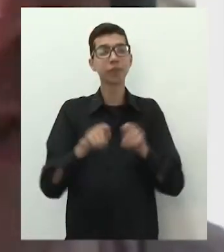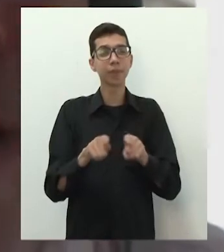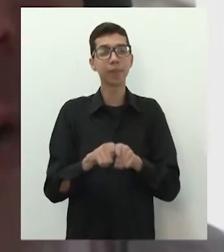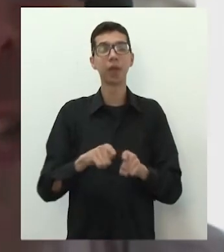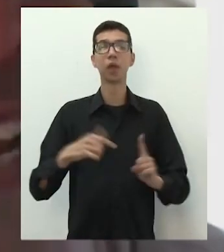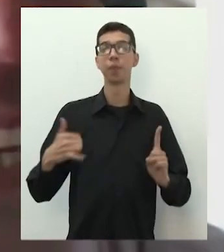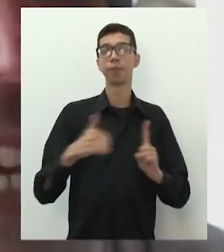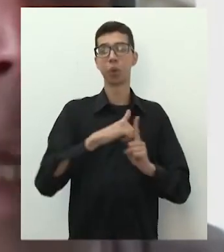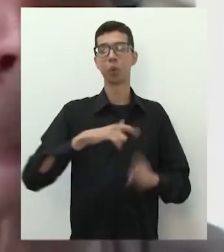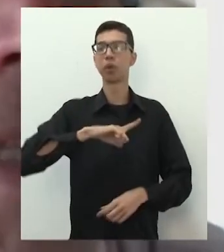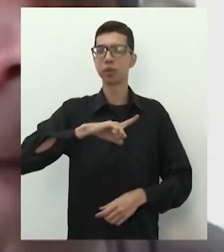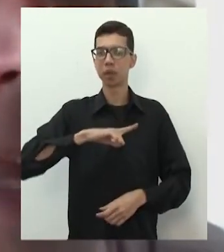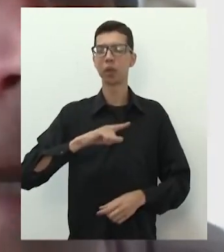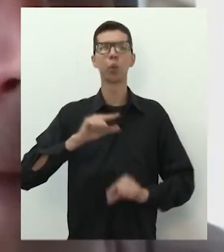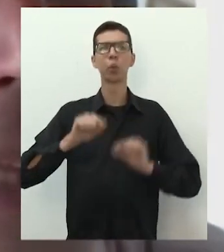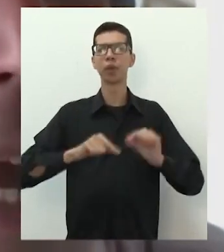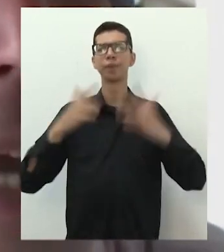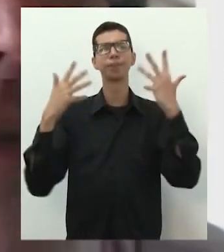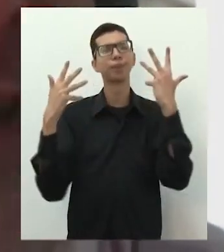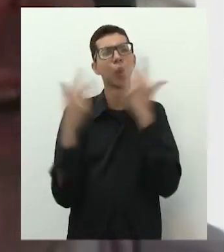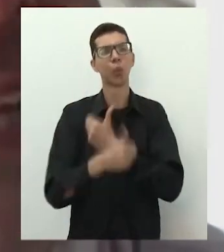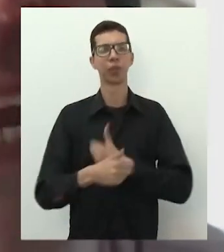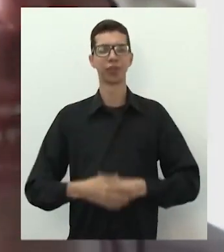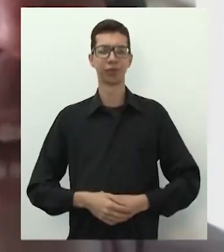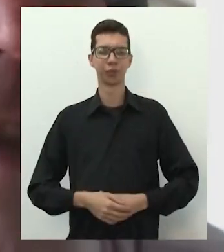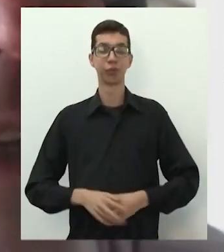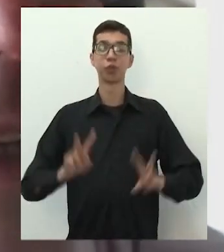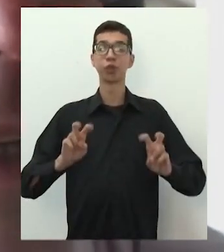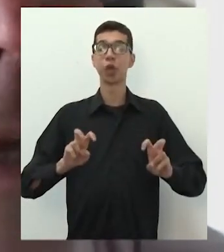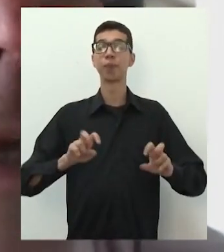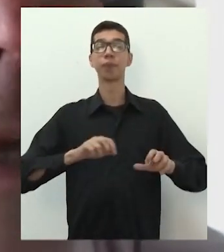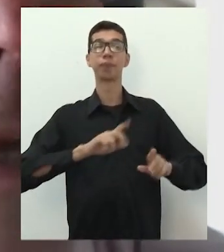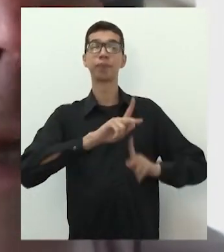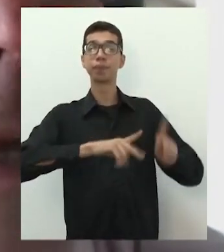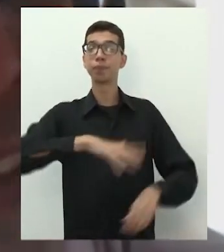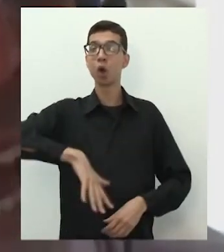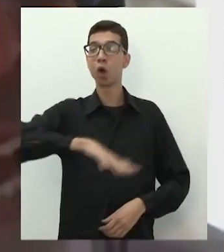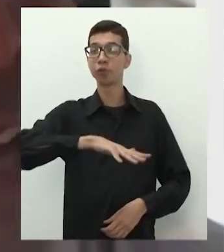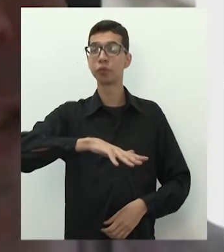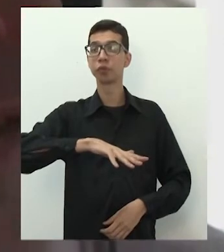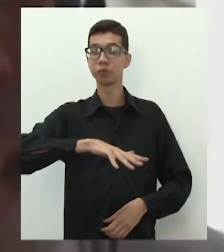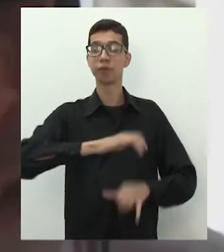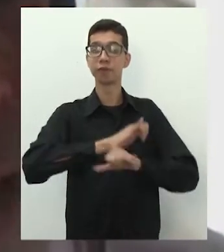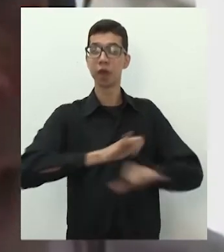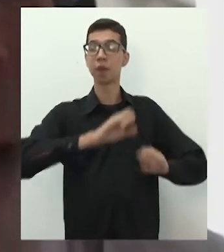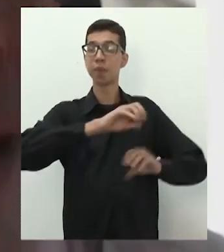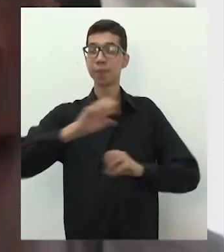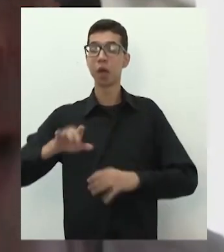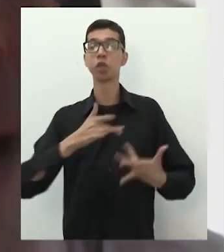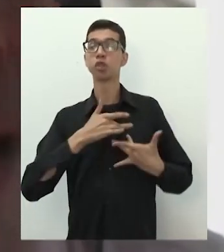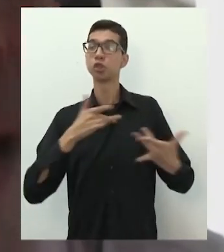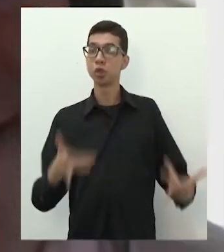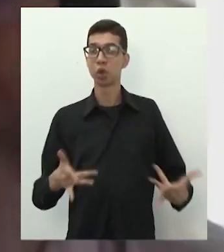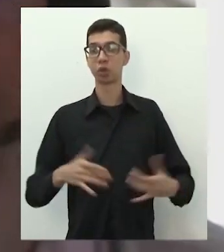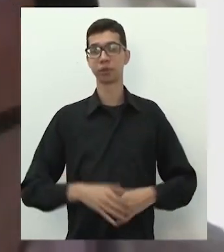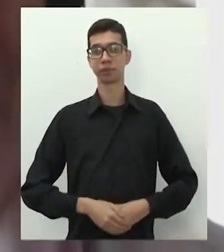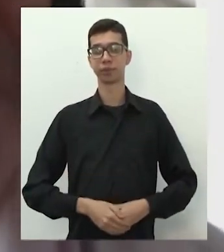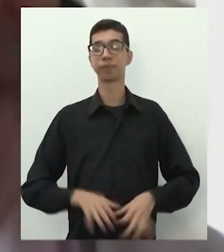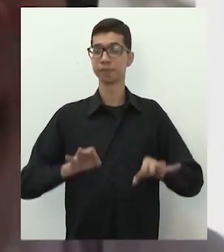gente de volta que acabou de filmar, amplifica e joga na rede e aquilo rapidamente. Essas são pessoas a